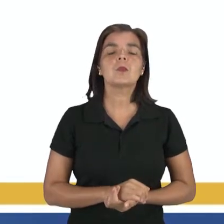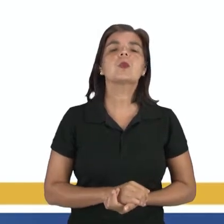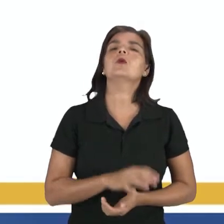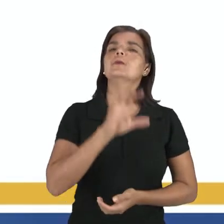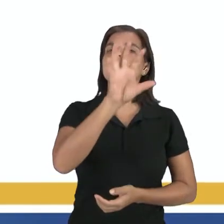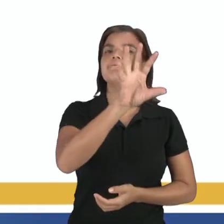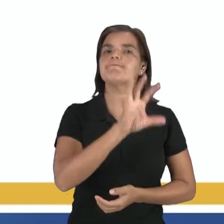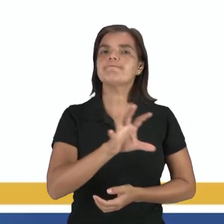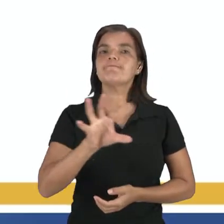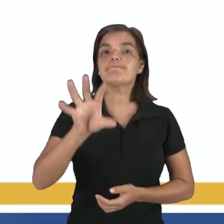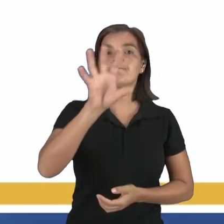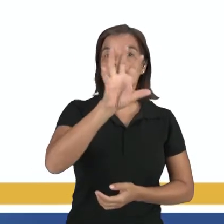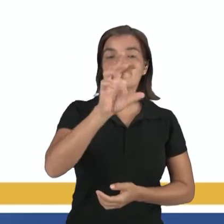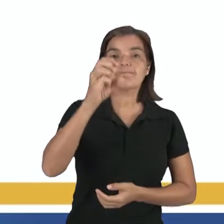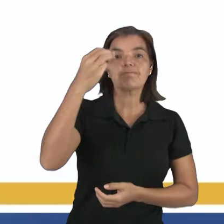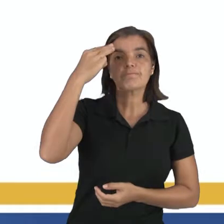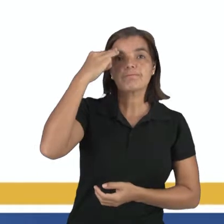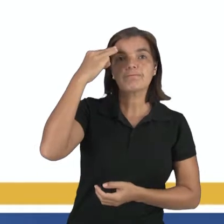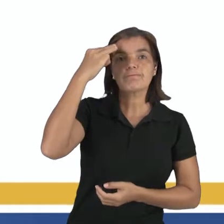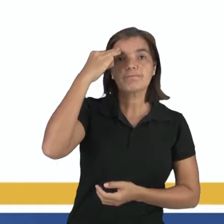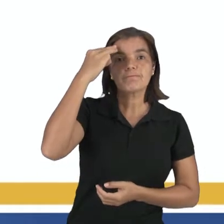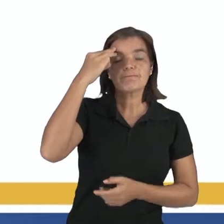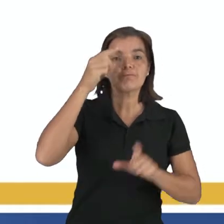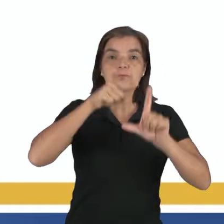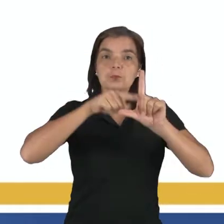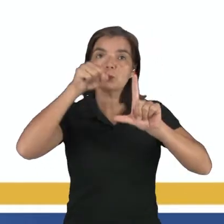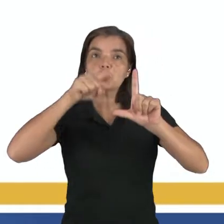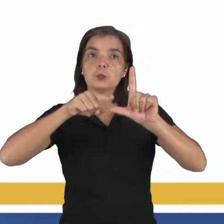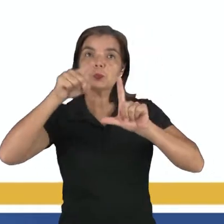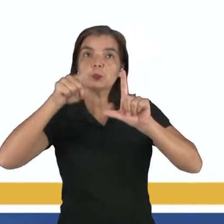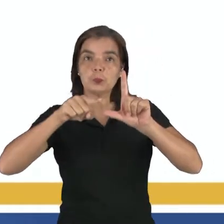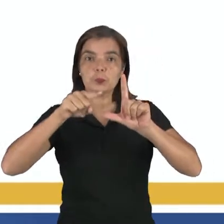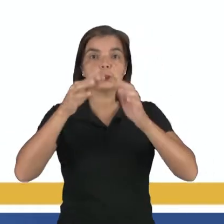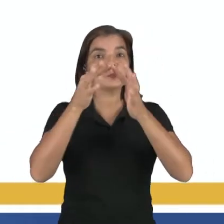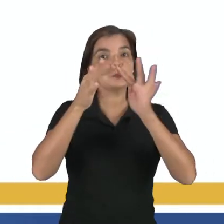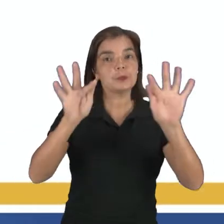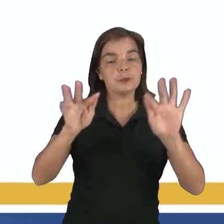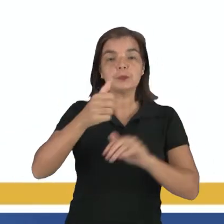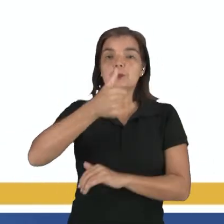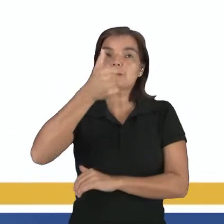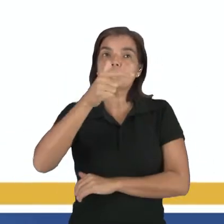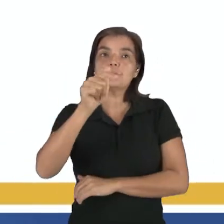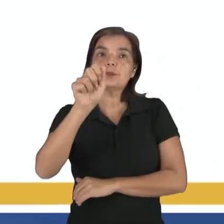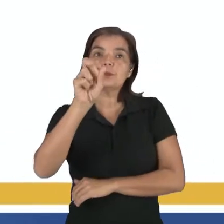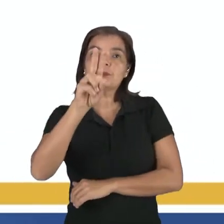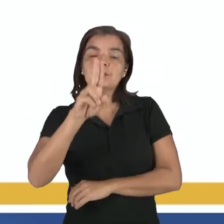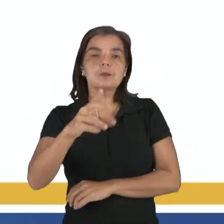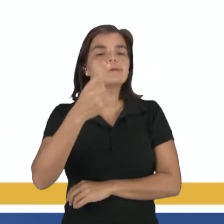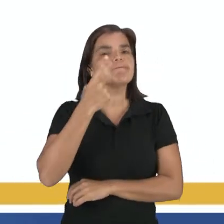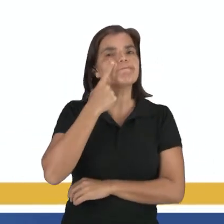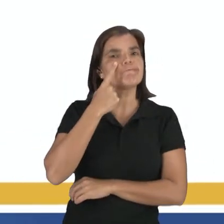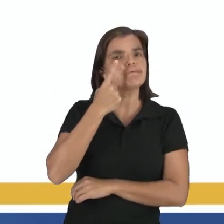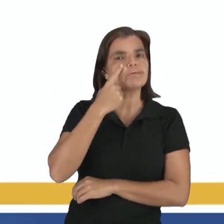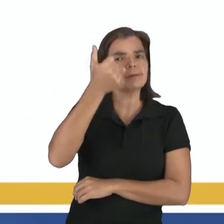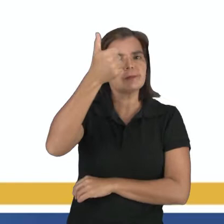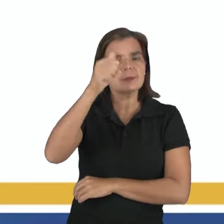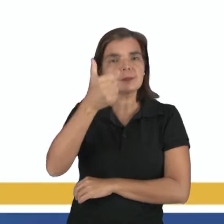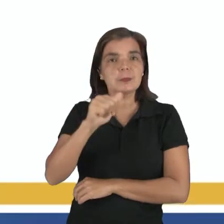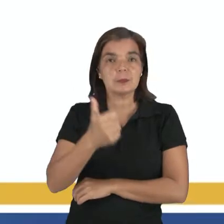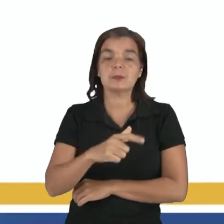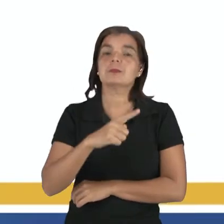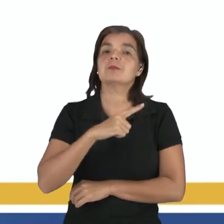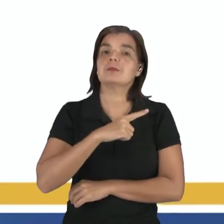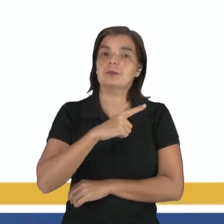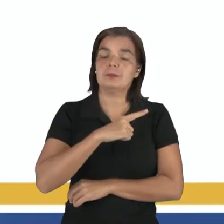Olha esse mapa mental, gráfico de uma função do primeiro grau. Se vocês olharem ele bem, ele